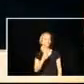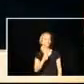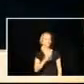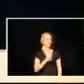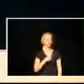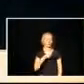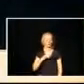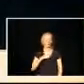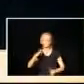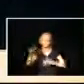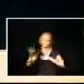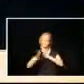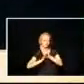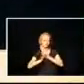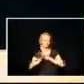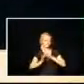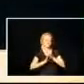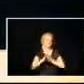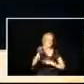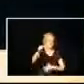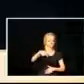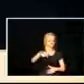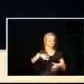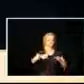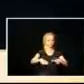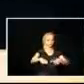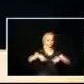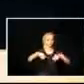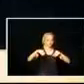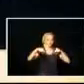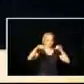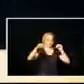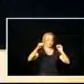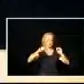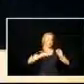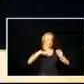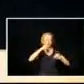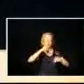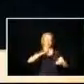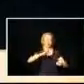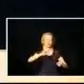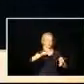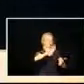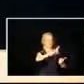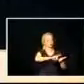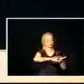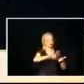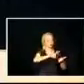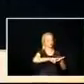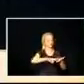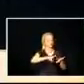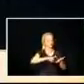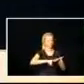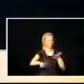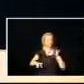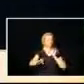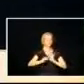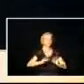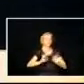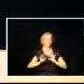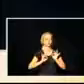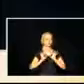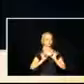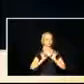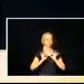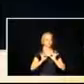qual também sou designada como relatora, um projeto para a